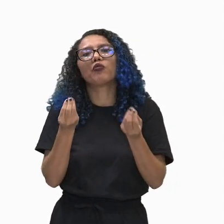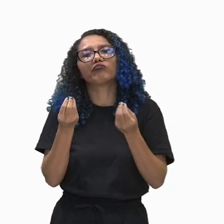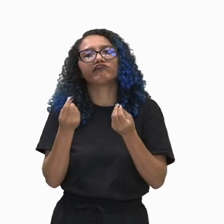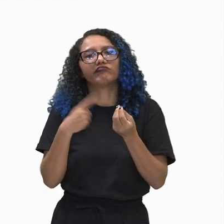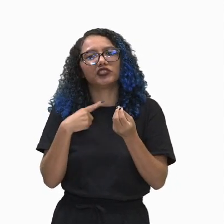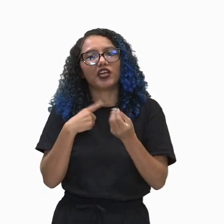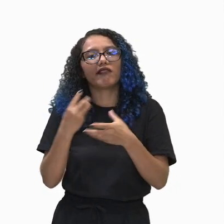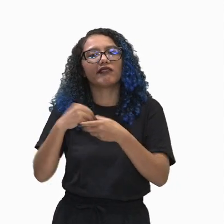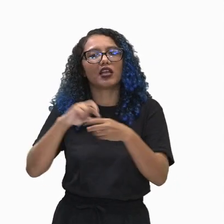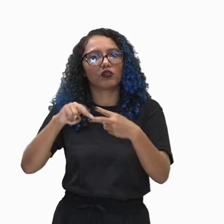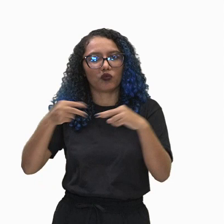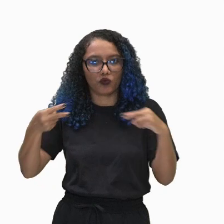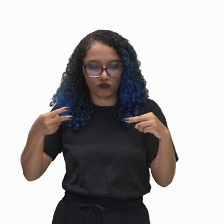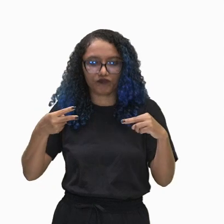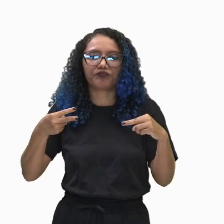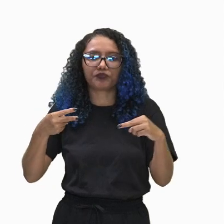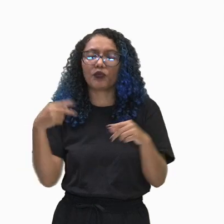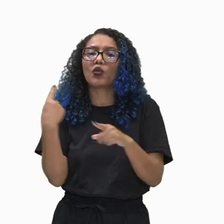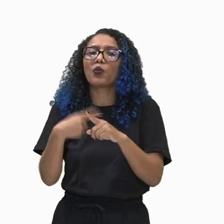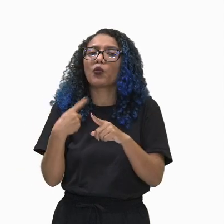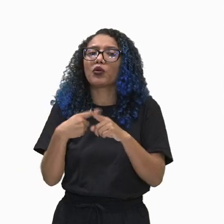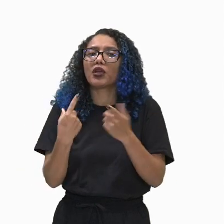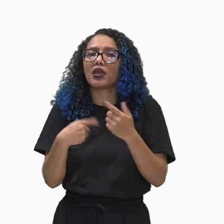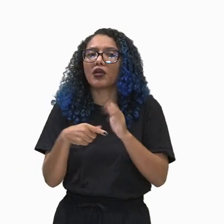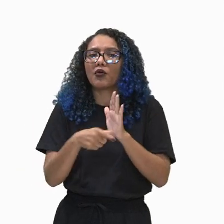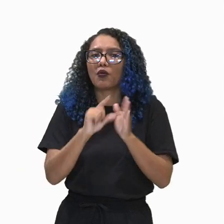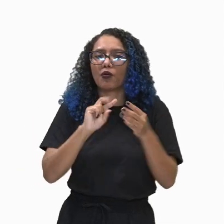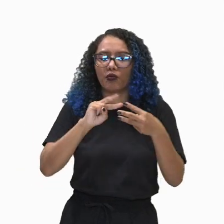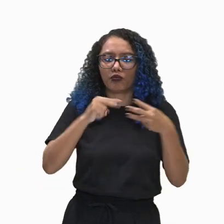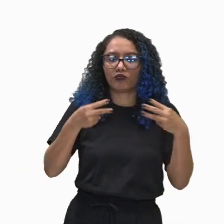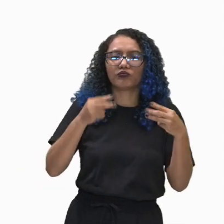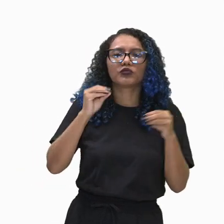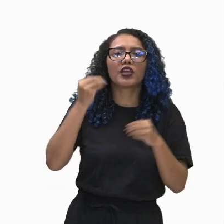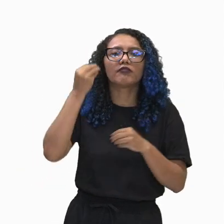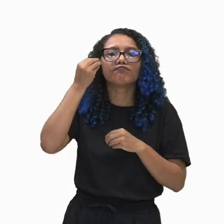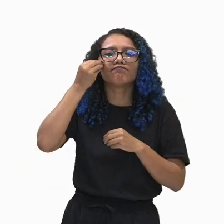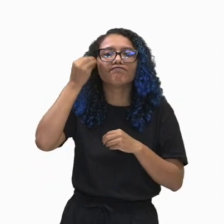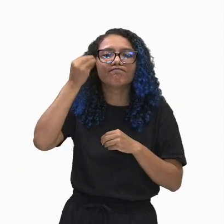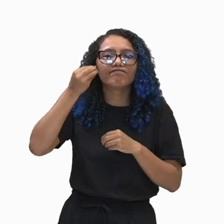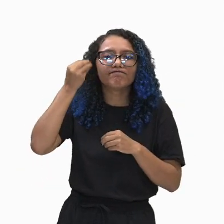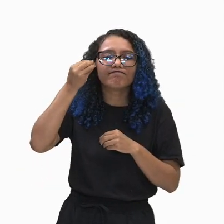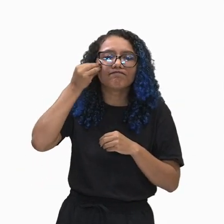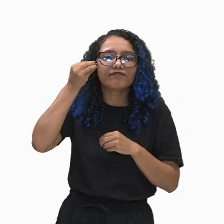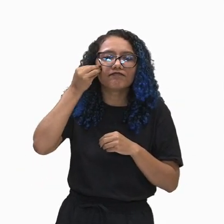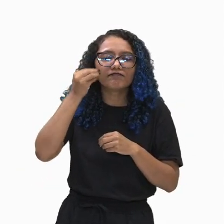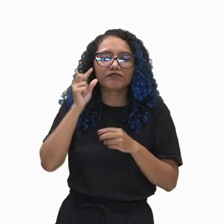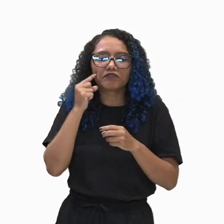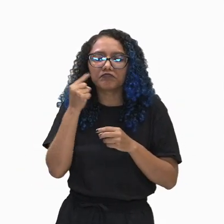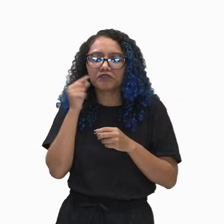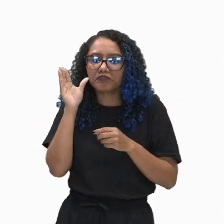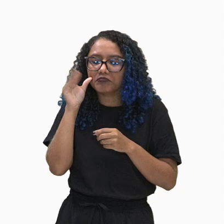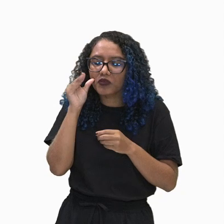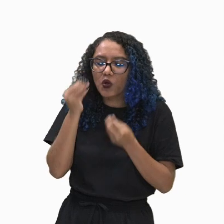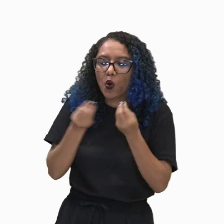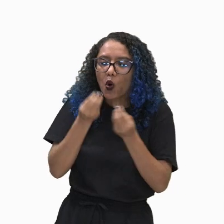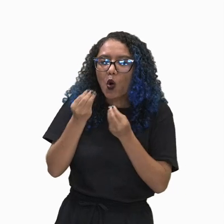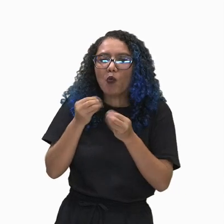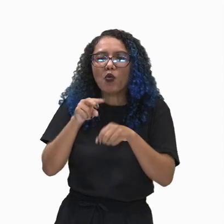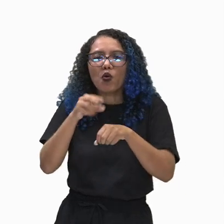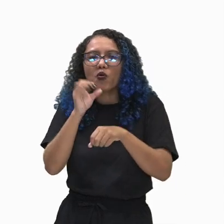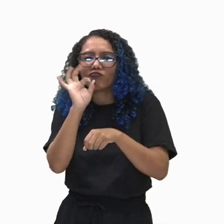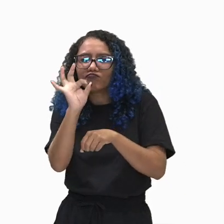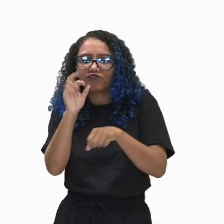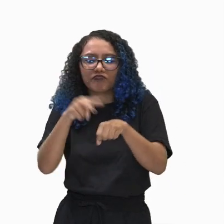porque Mendel ele fez um experimento, né, de observação através de cruzamento de ervilhas, mas ele